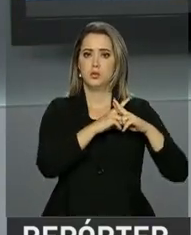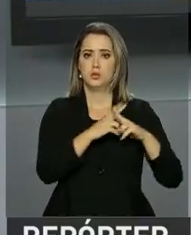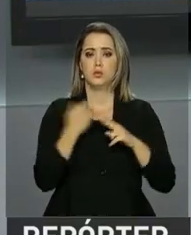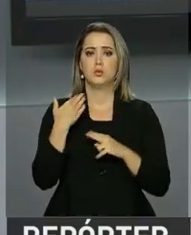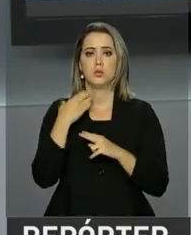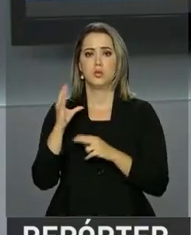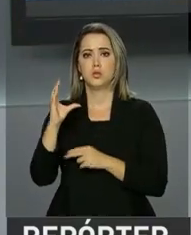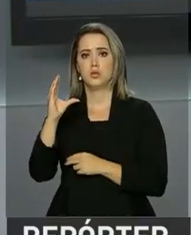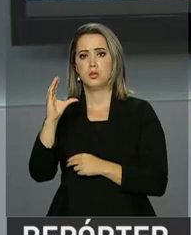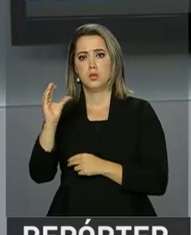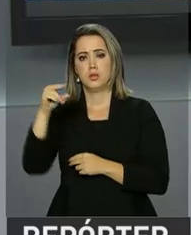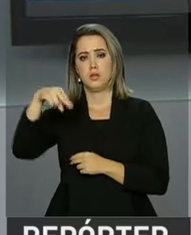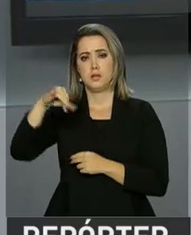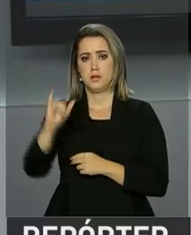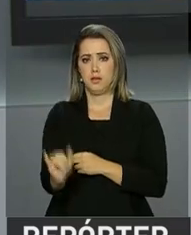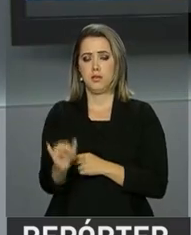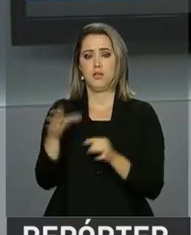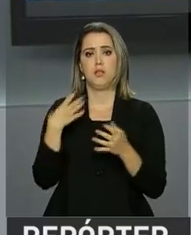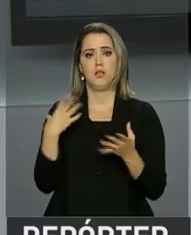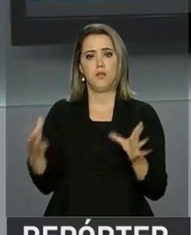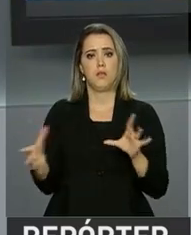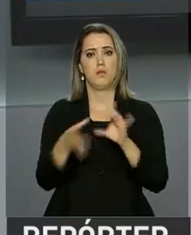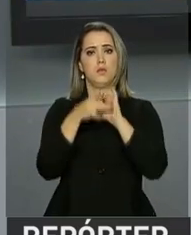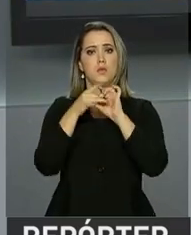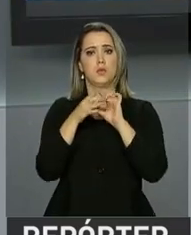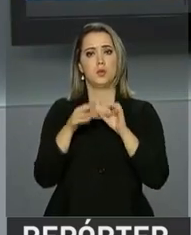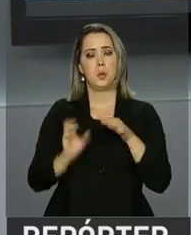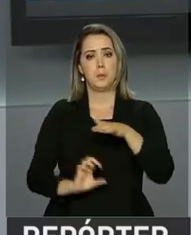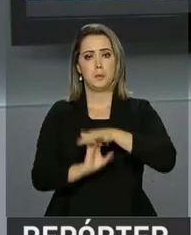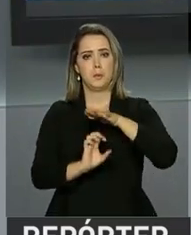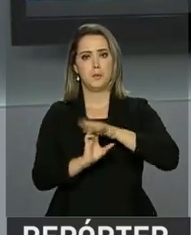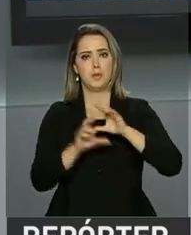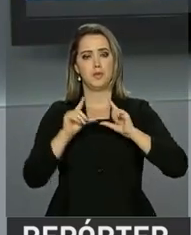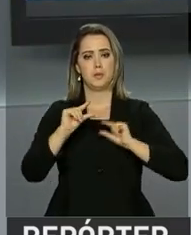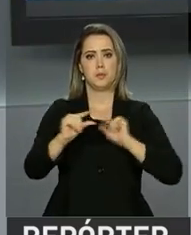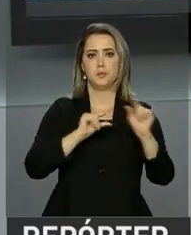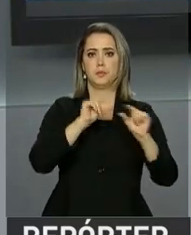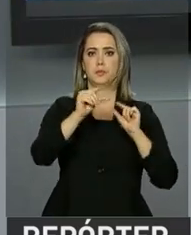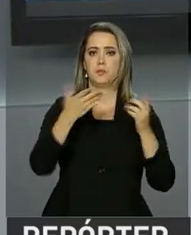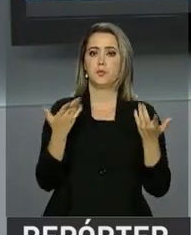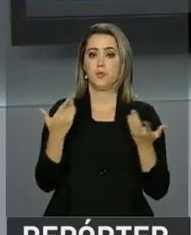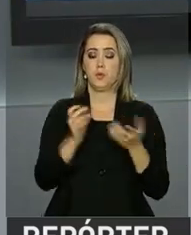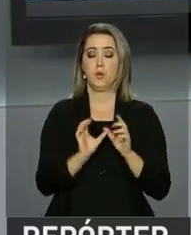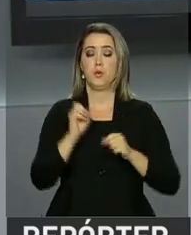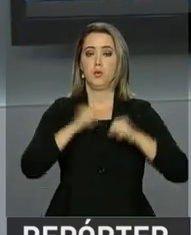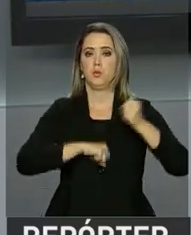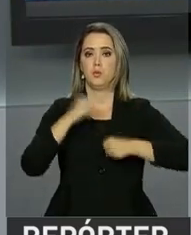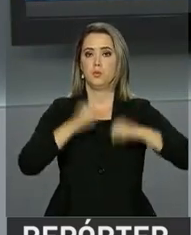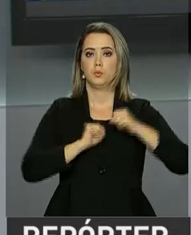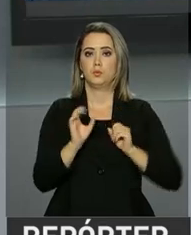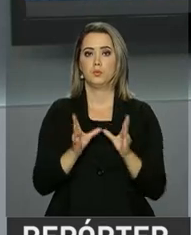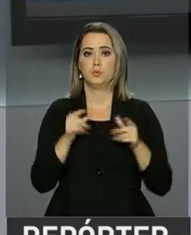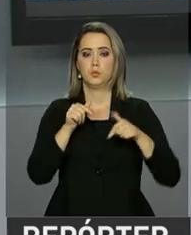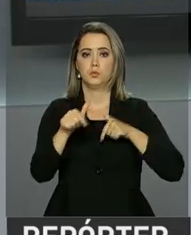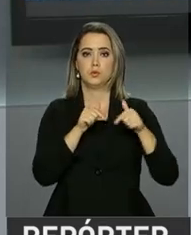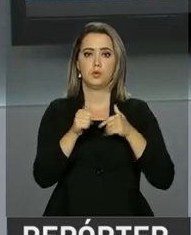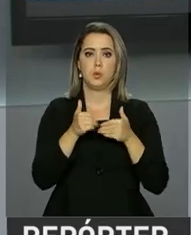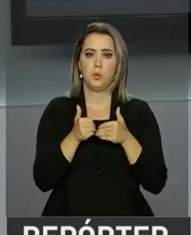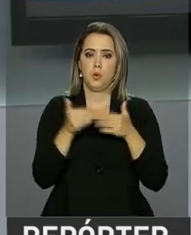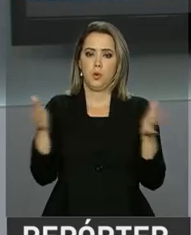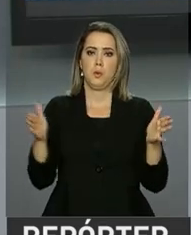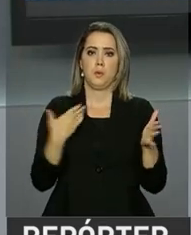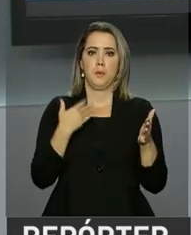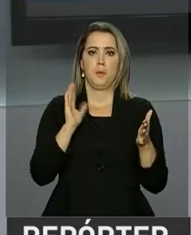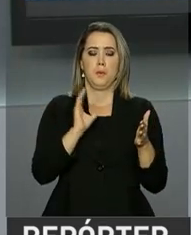Confederação Nacional da Indústria vai fortalecer as micro pequenas e médias empresas do setor industrial as ações vão